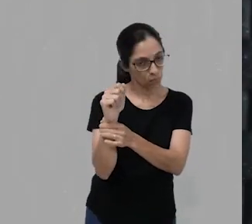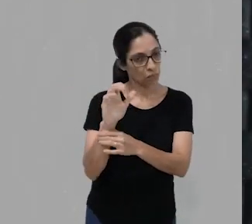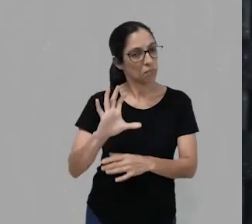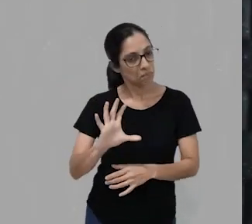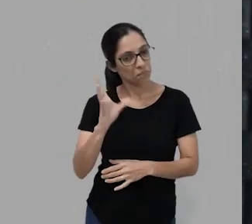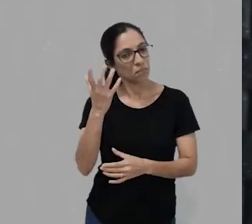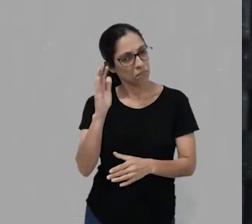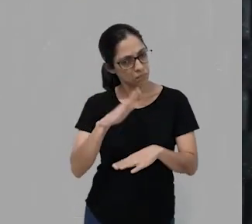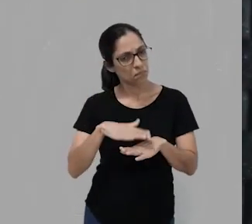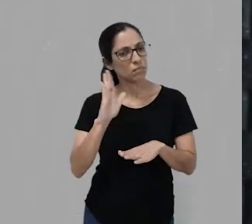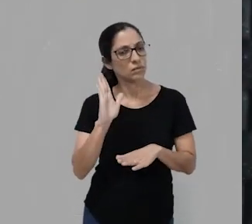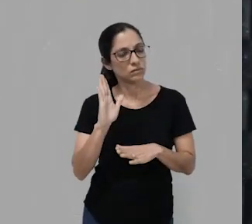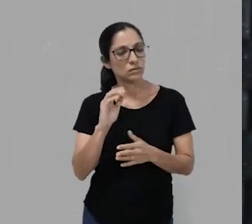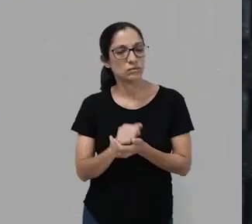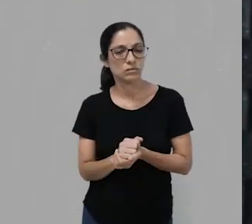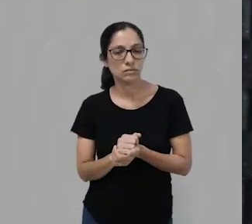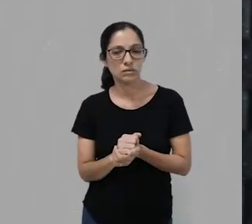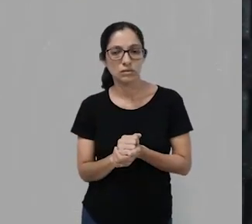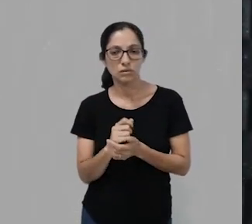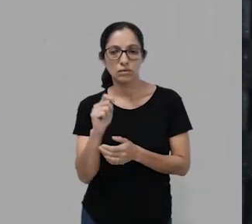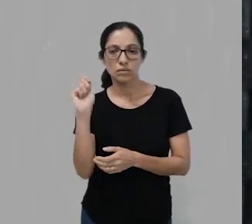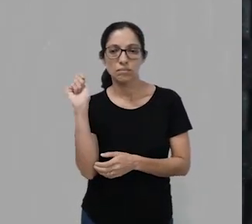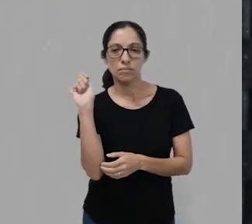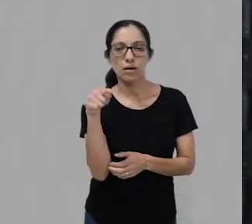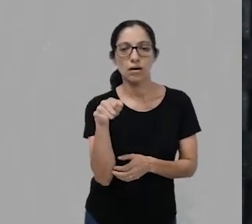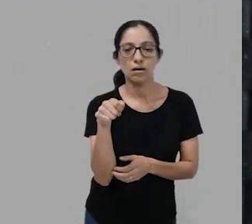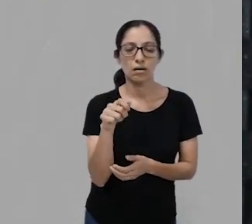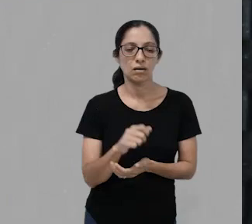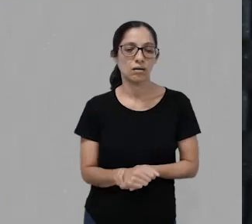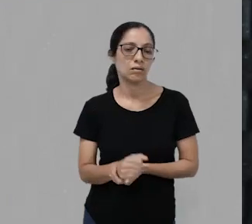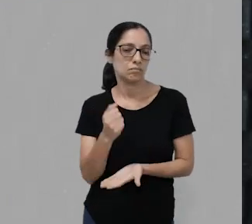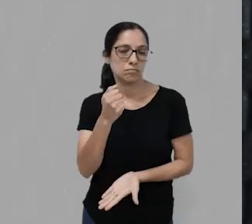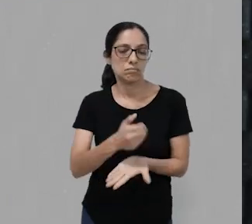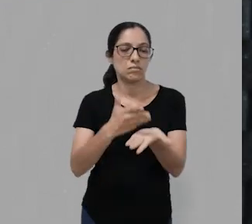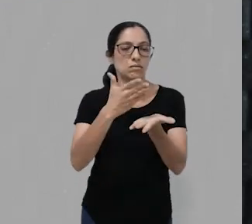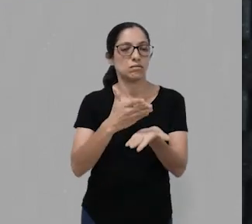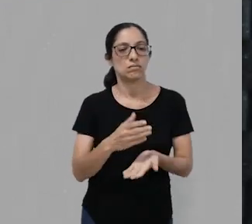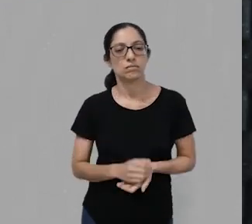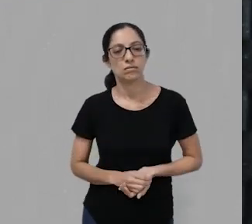badminton, tá certo? Então, vê aqui, está aqui na minha frente, eu só faço golpear a peteca aqui.